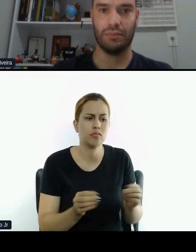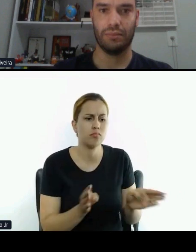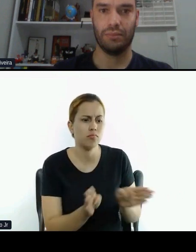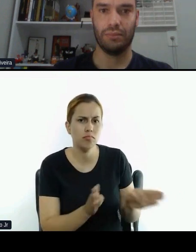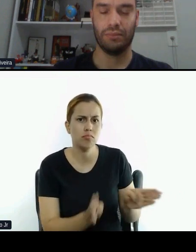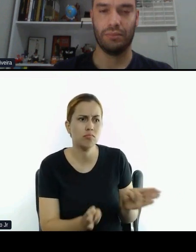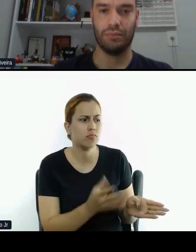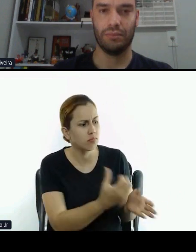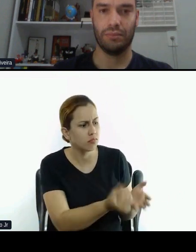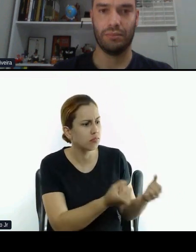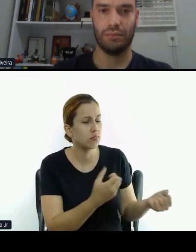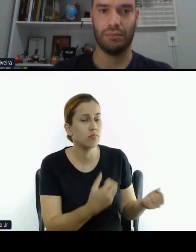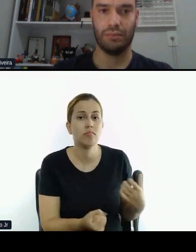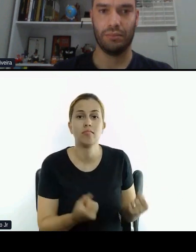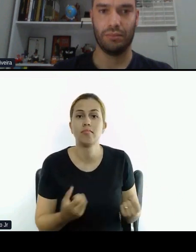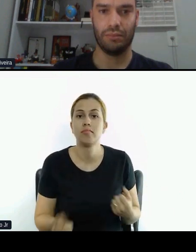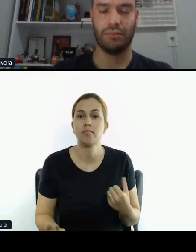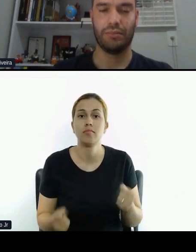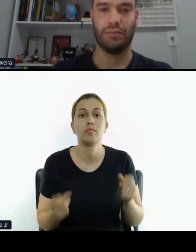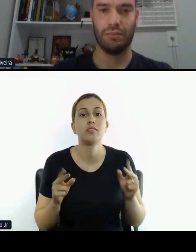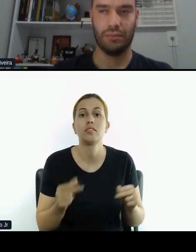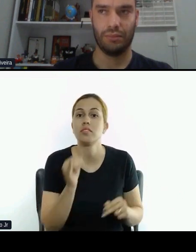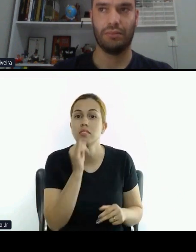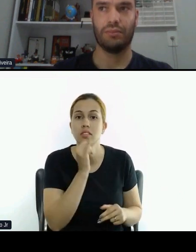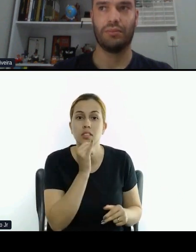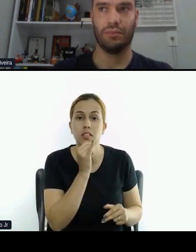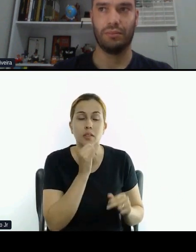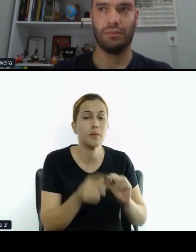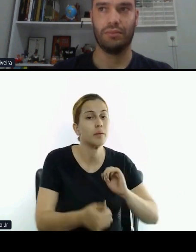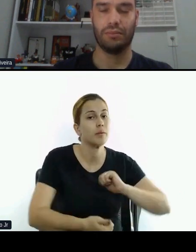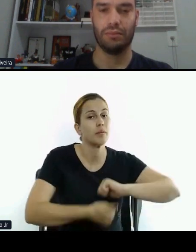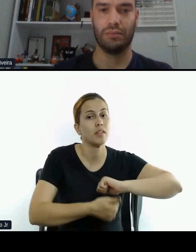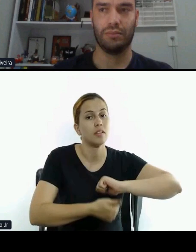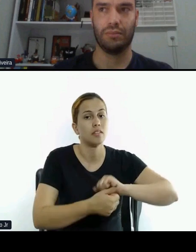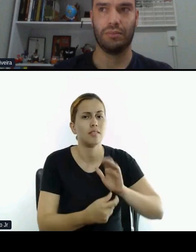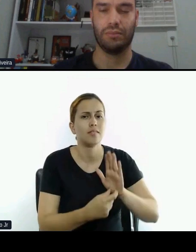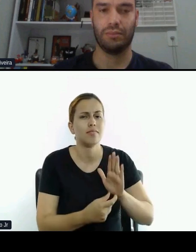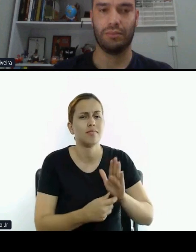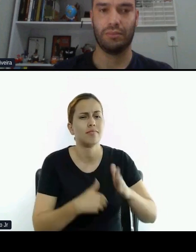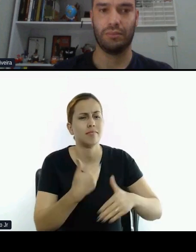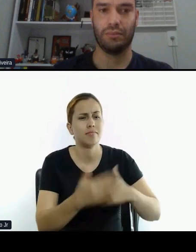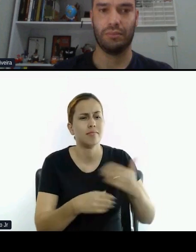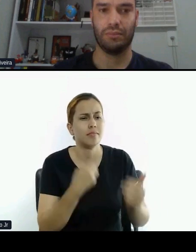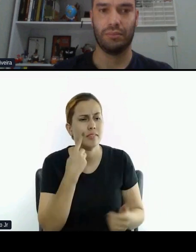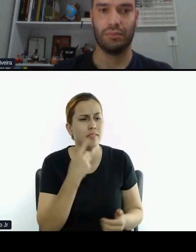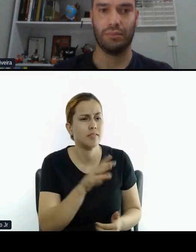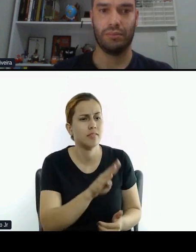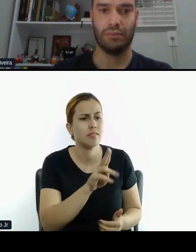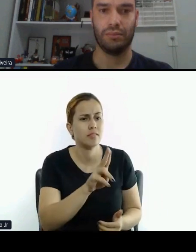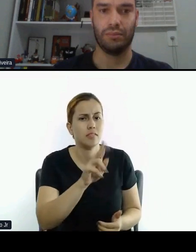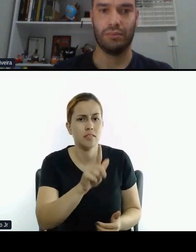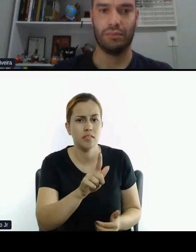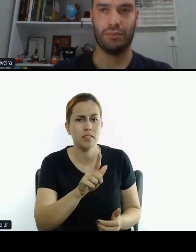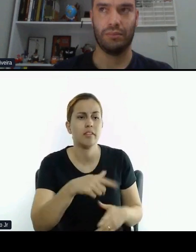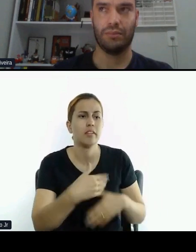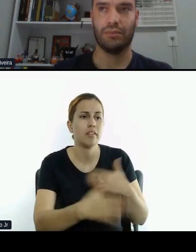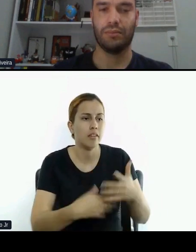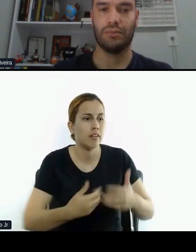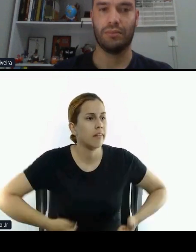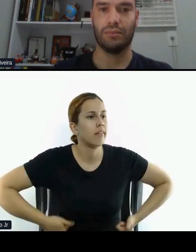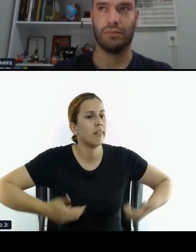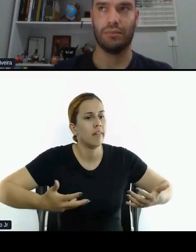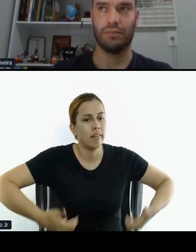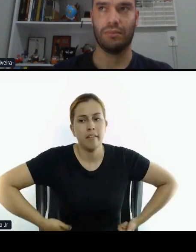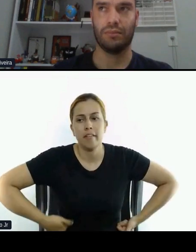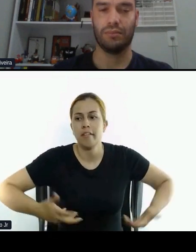quem conhece ali qualidade de software, quanto mais a gente encontra o bug lá na ponta, no usuário final, fica No mais caro final, para o produto, para a empresa. Mesma coisa